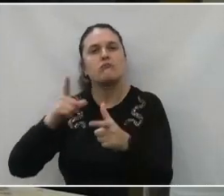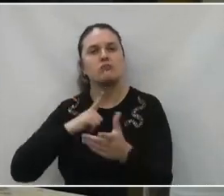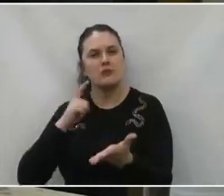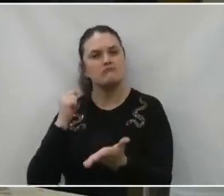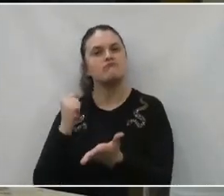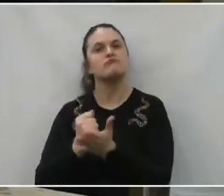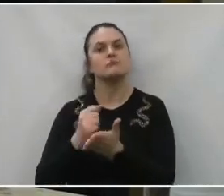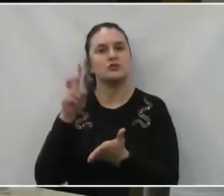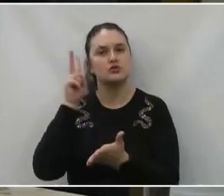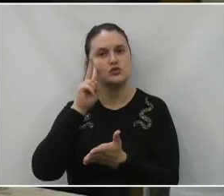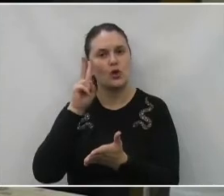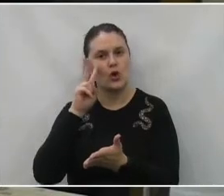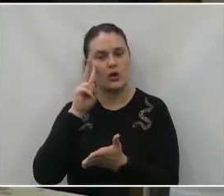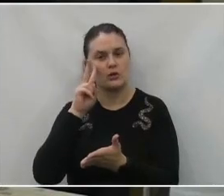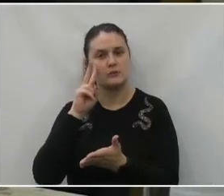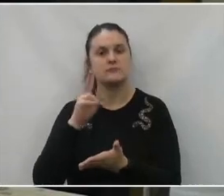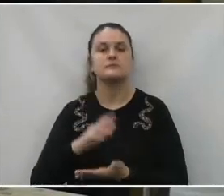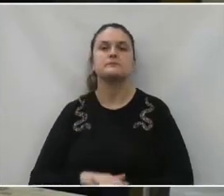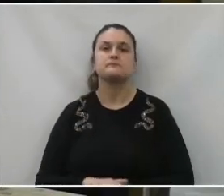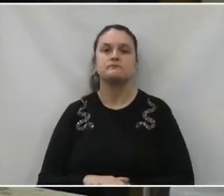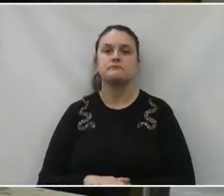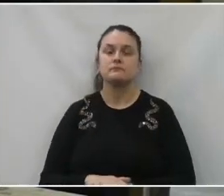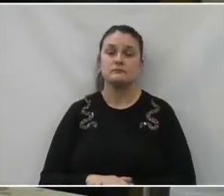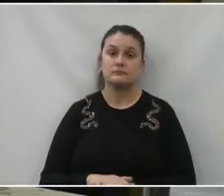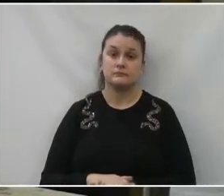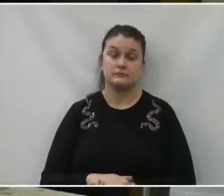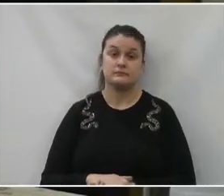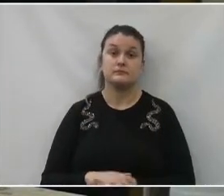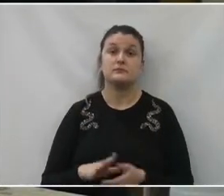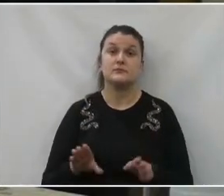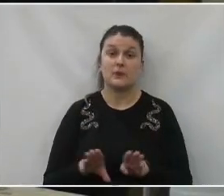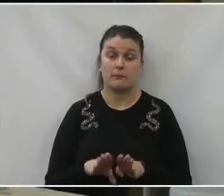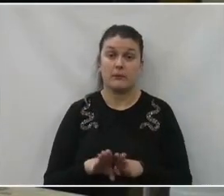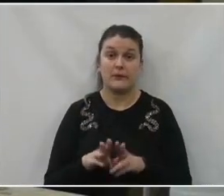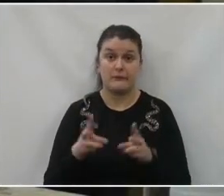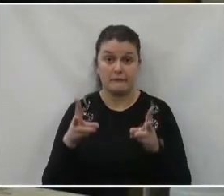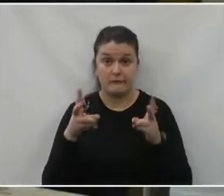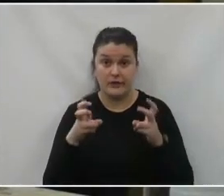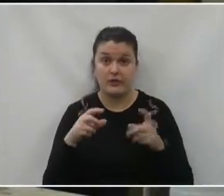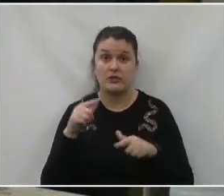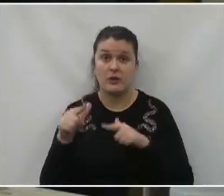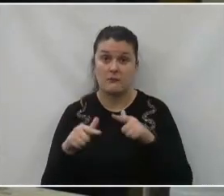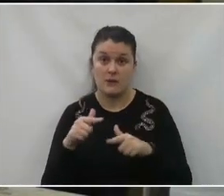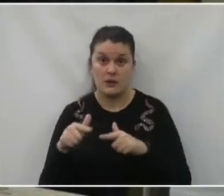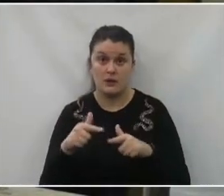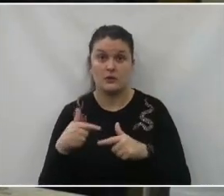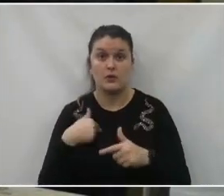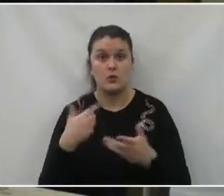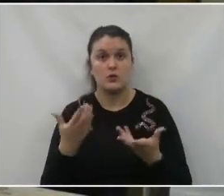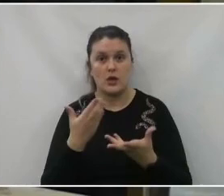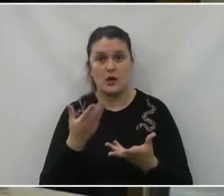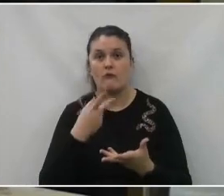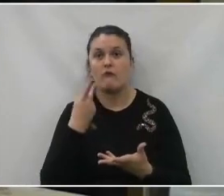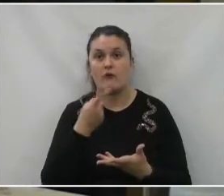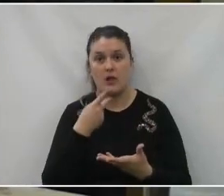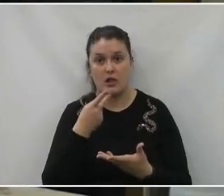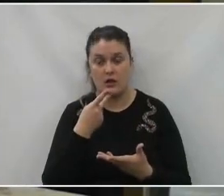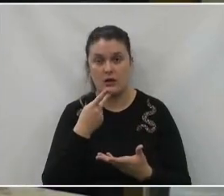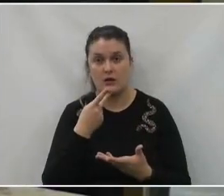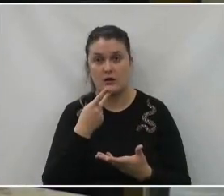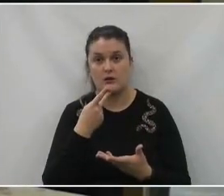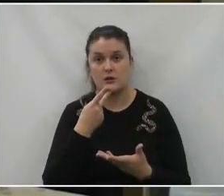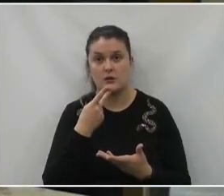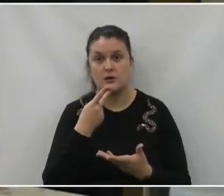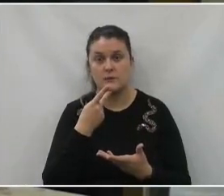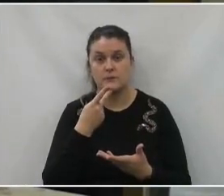marcas e está acontecendo. Podemos também verificar dentro desses trabalhos, e aqui eu quero